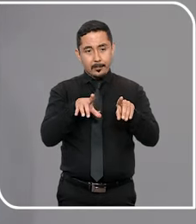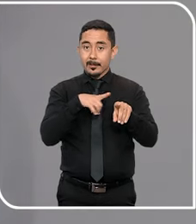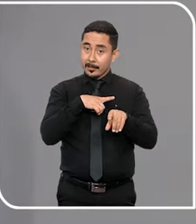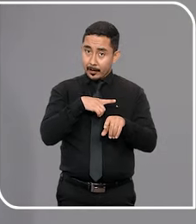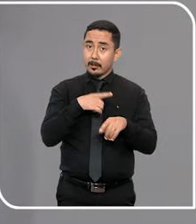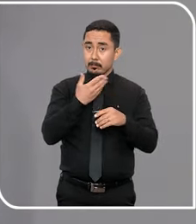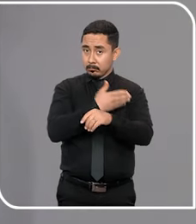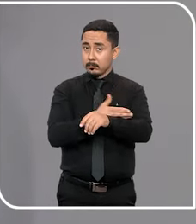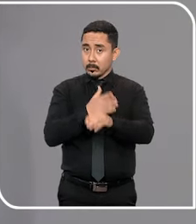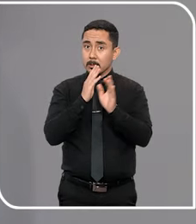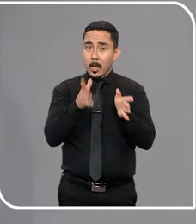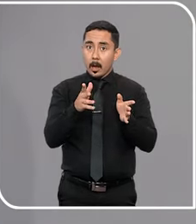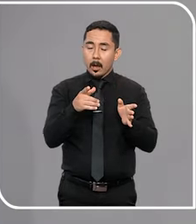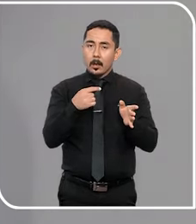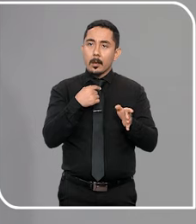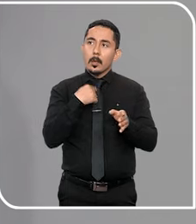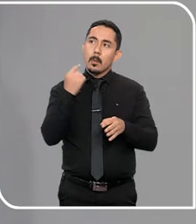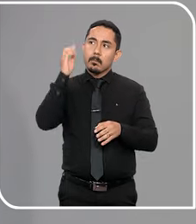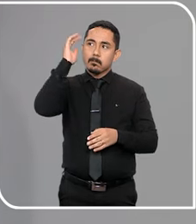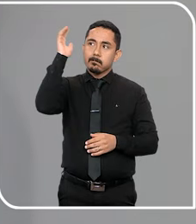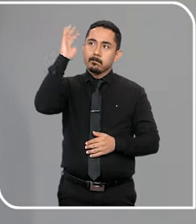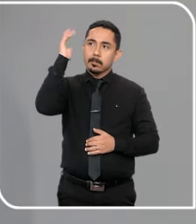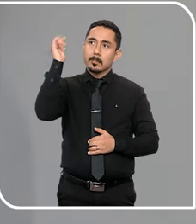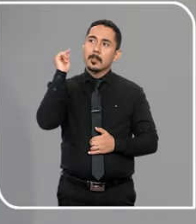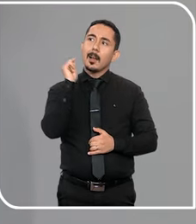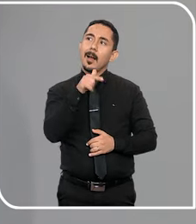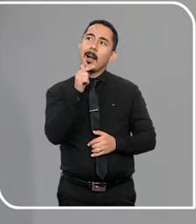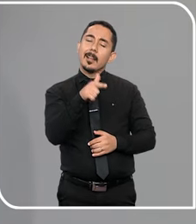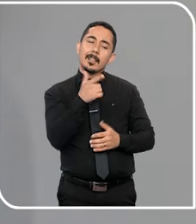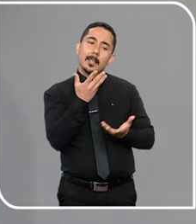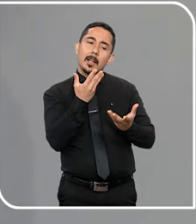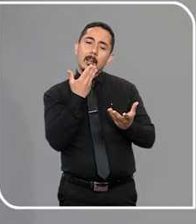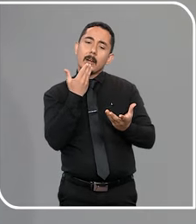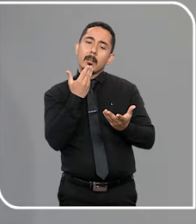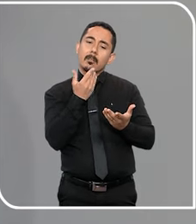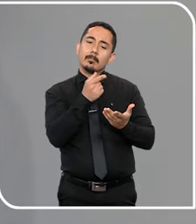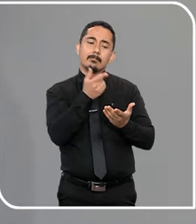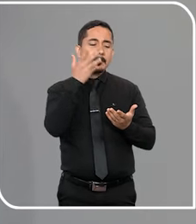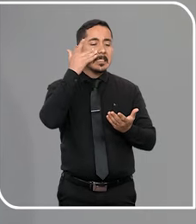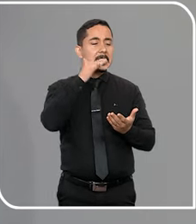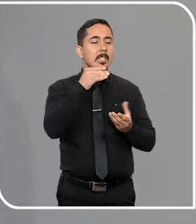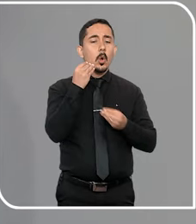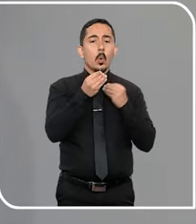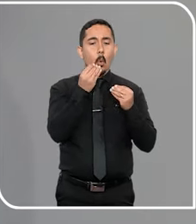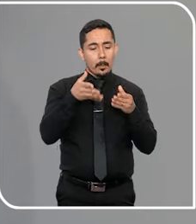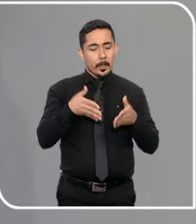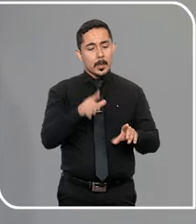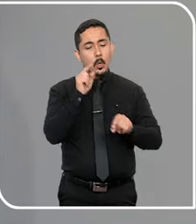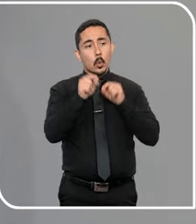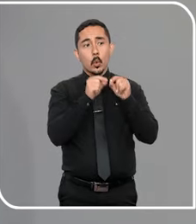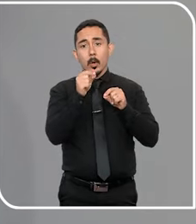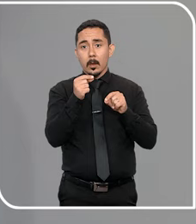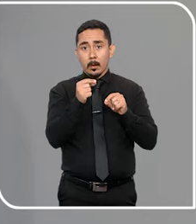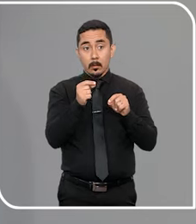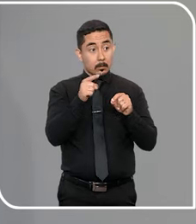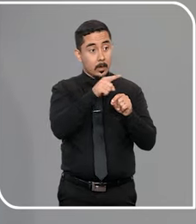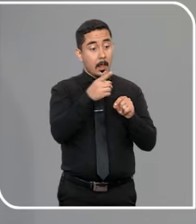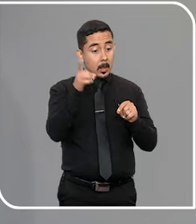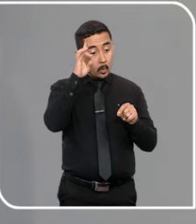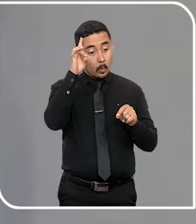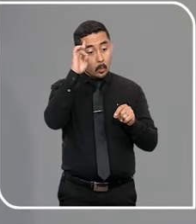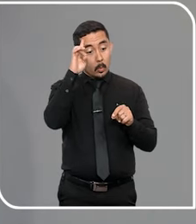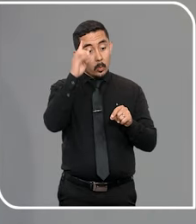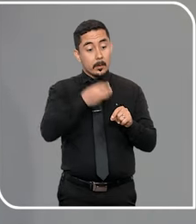como Educadora né eu faço muito essa reflexão assim de quem é essa criança de Da onde veio essa criança